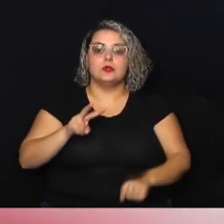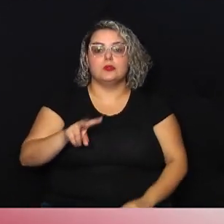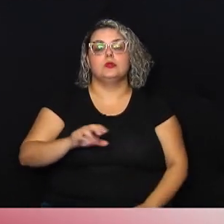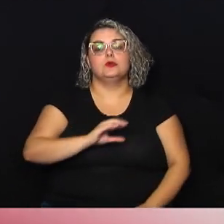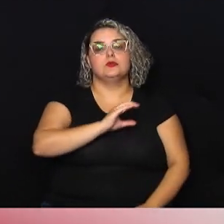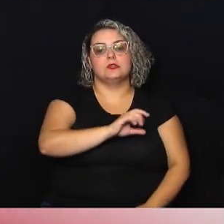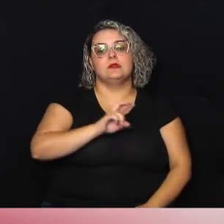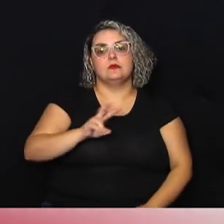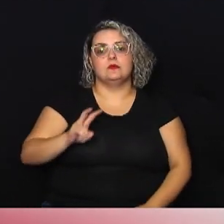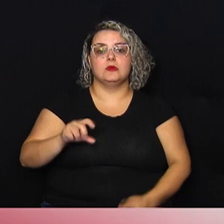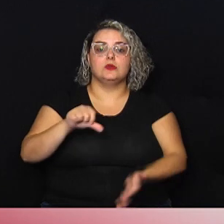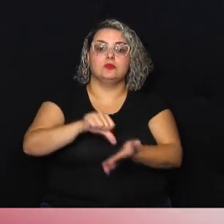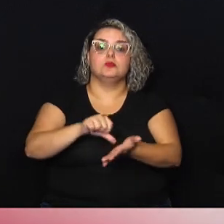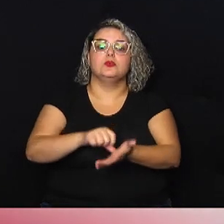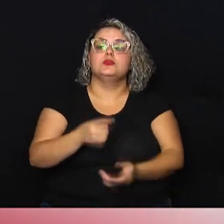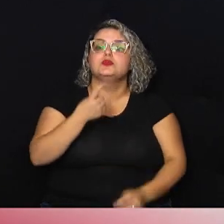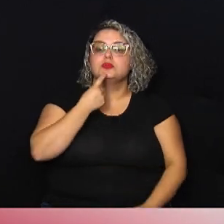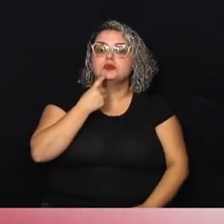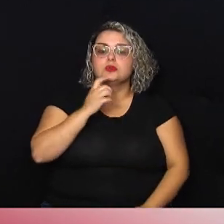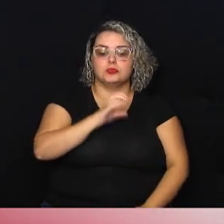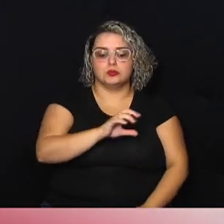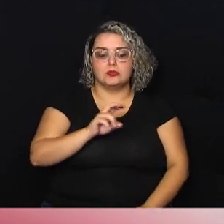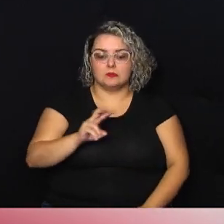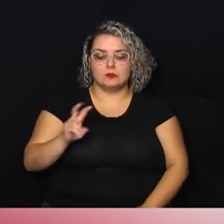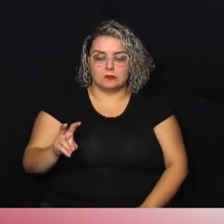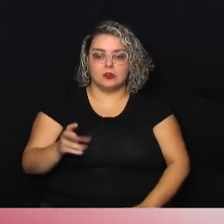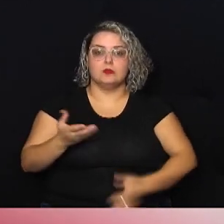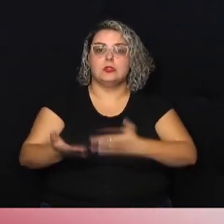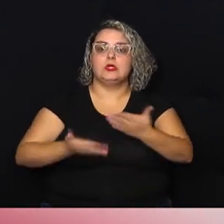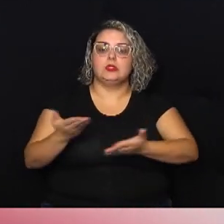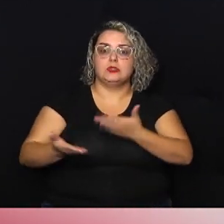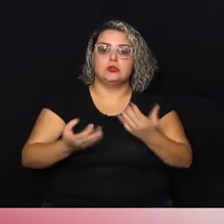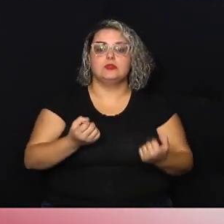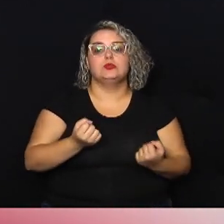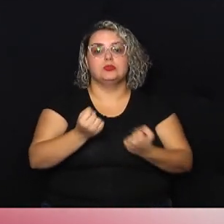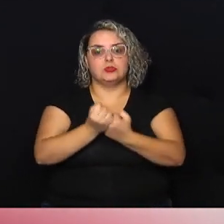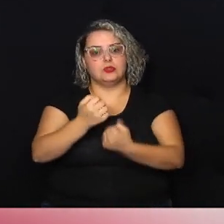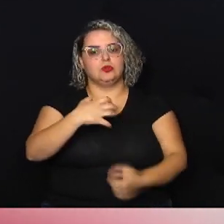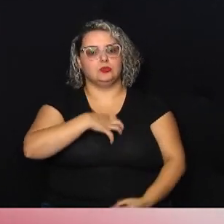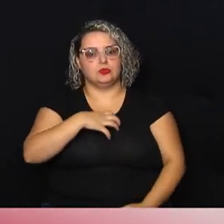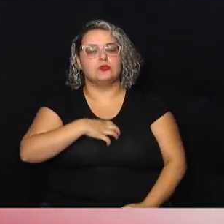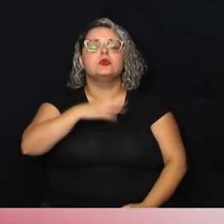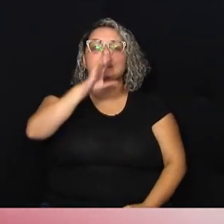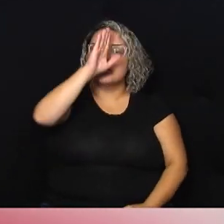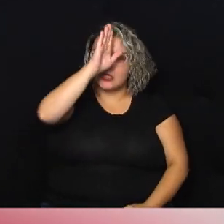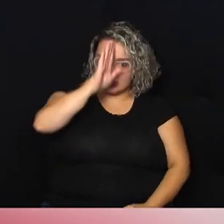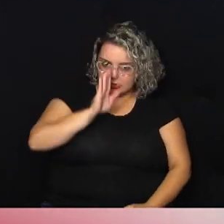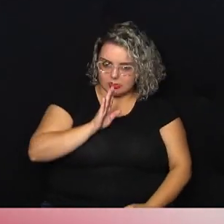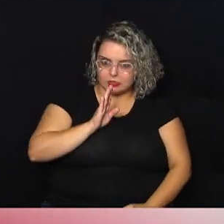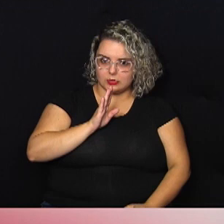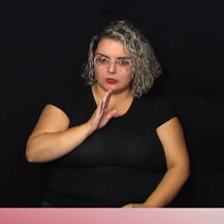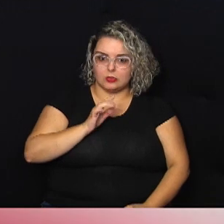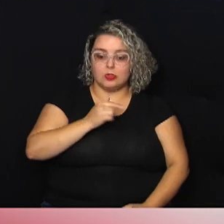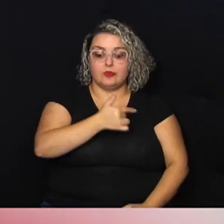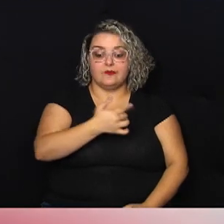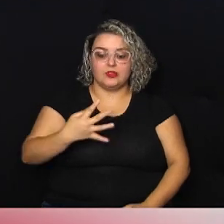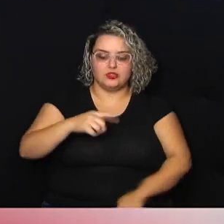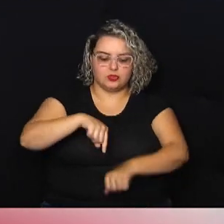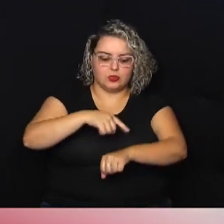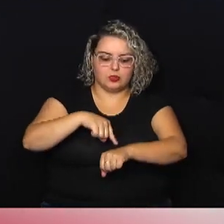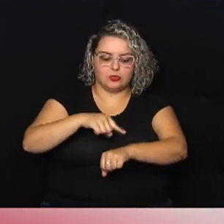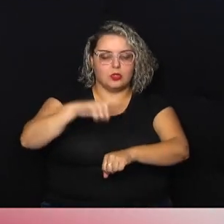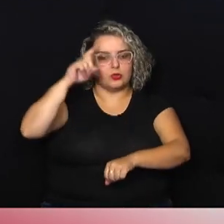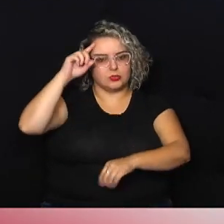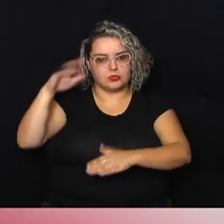de Campinas. O CVV presta serviço de apoio emocional gratuito, 24 horas por dia